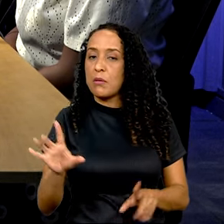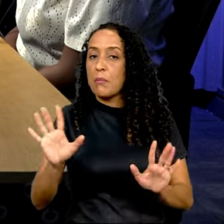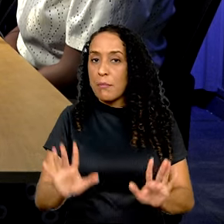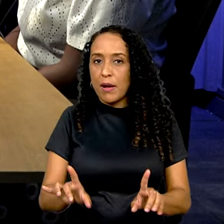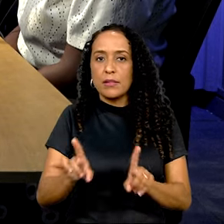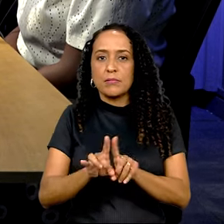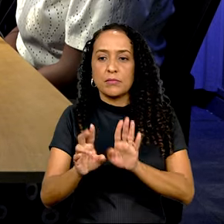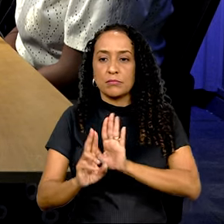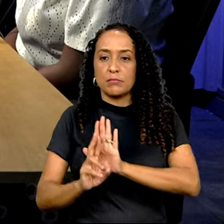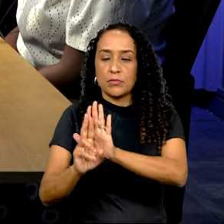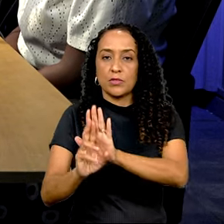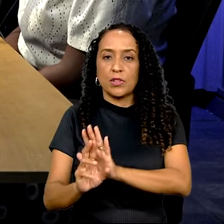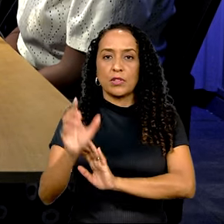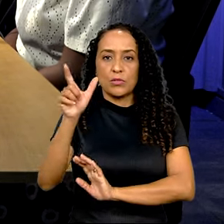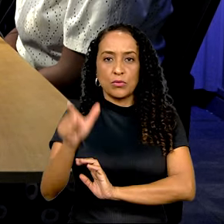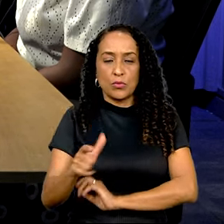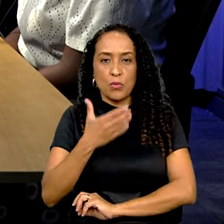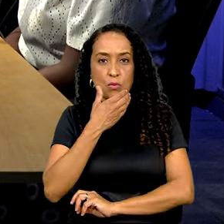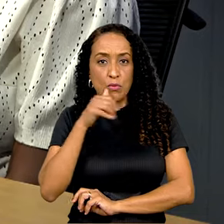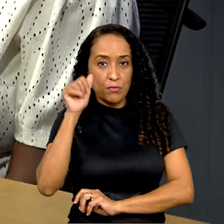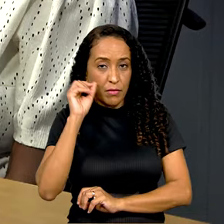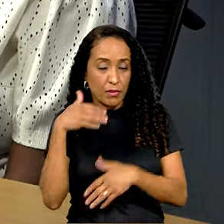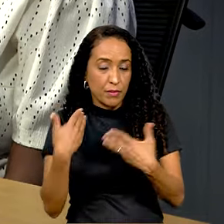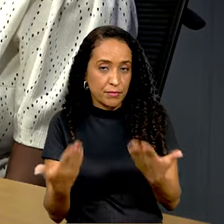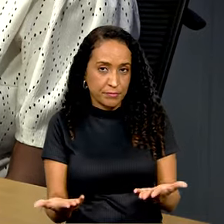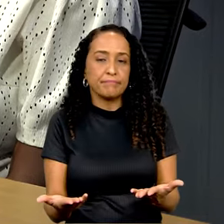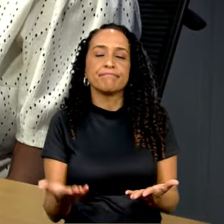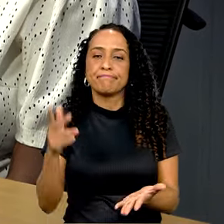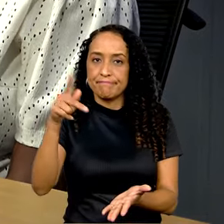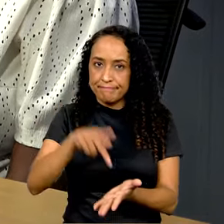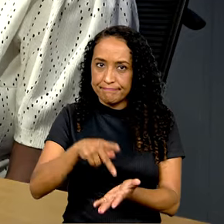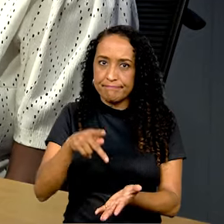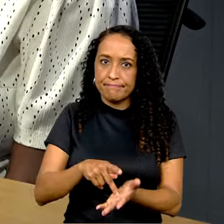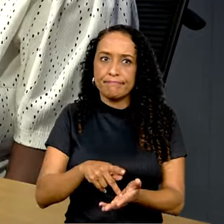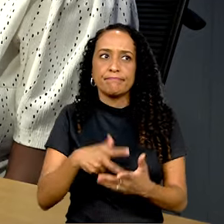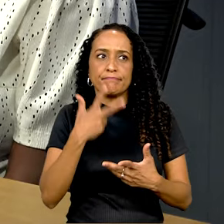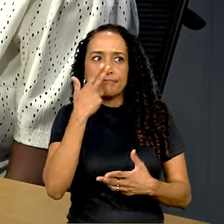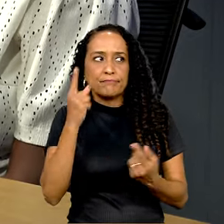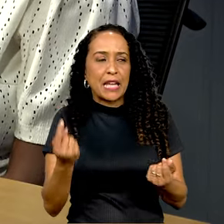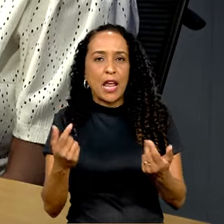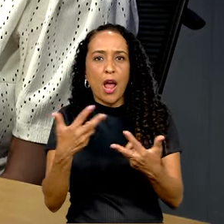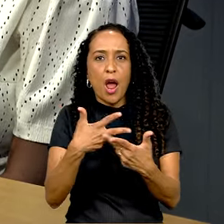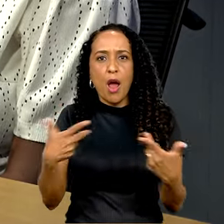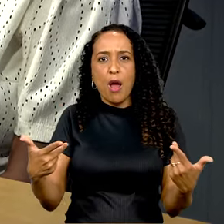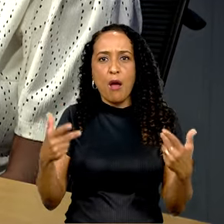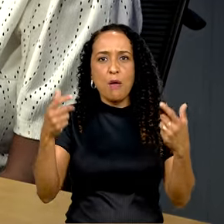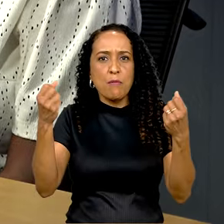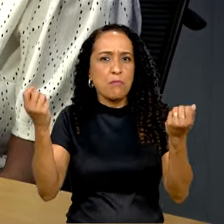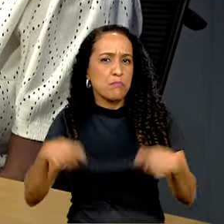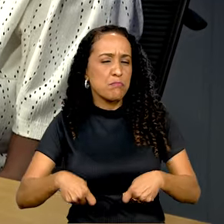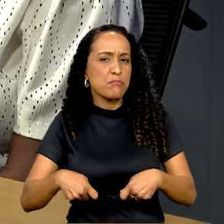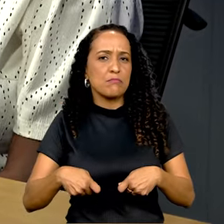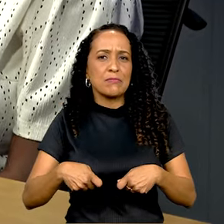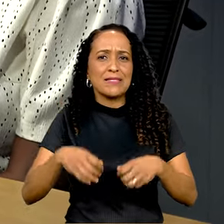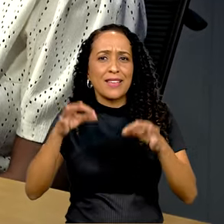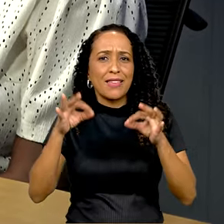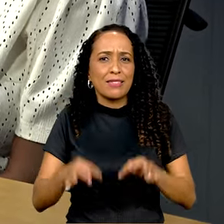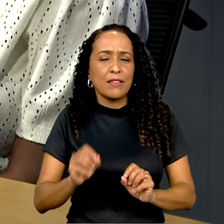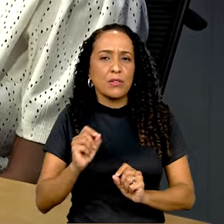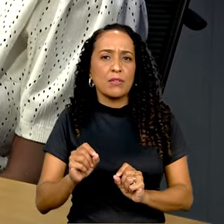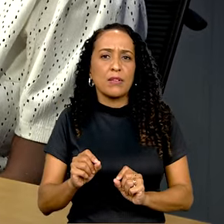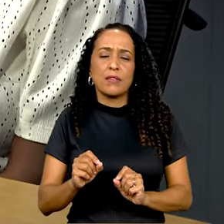como você representa a hono mulheres é exatamente isso eu acho que uma algo que a gente pode falar com toda